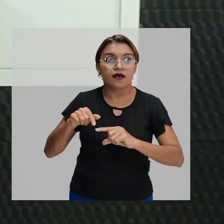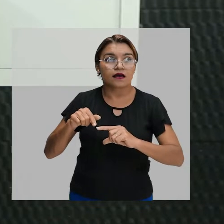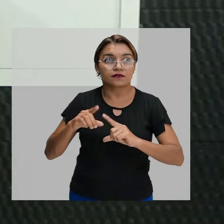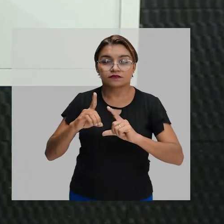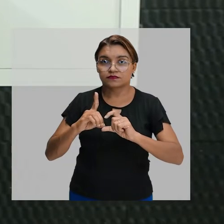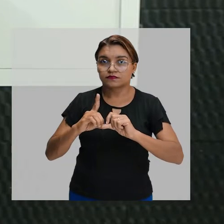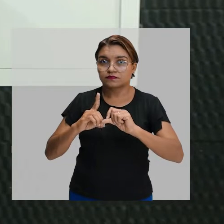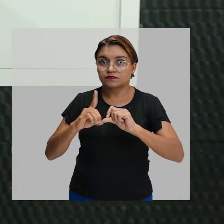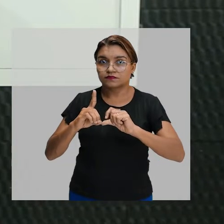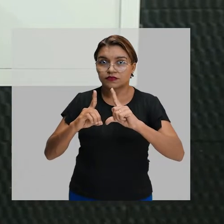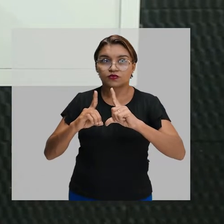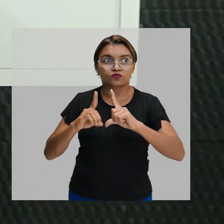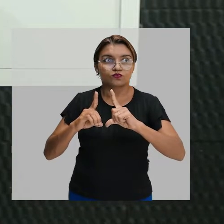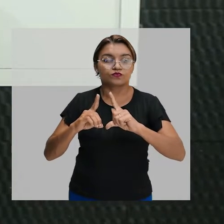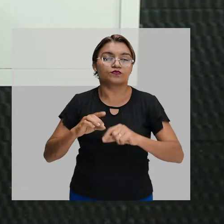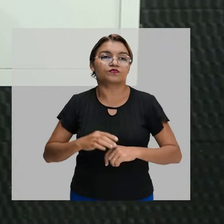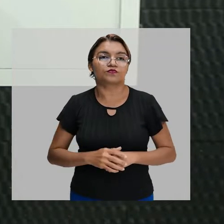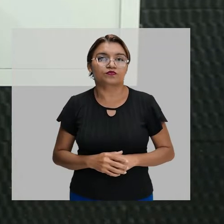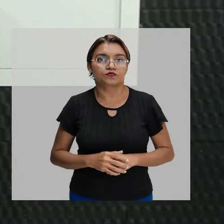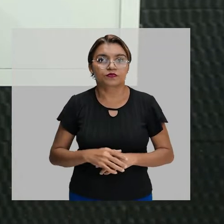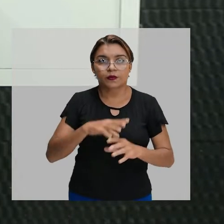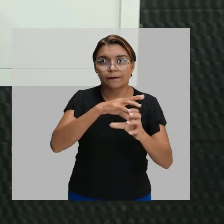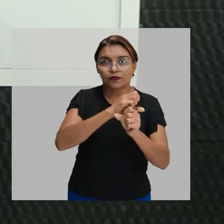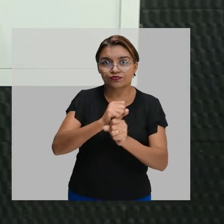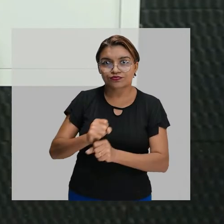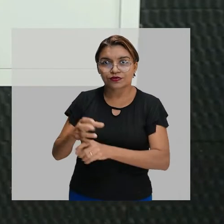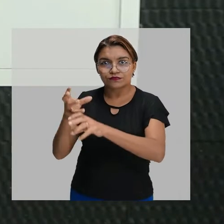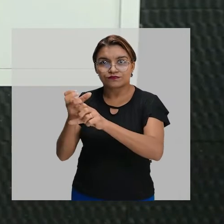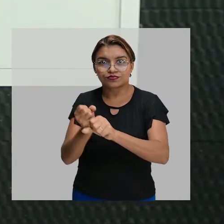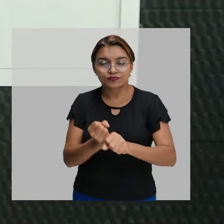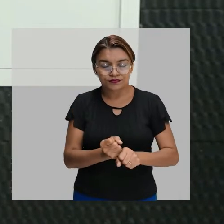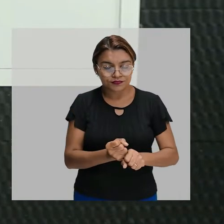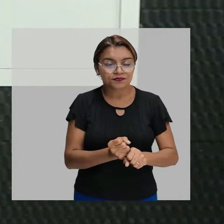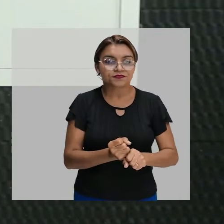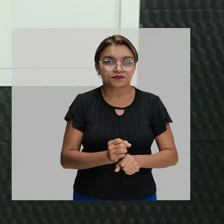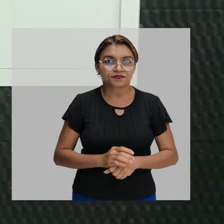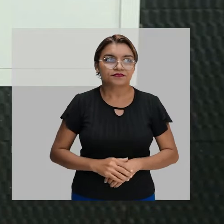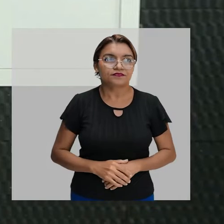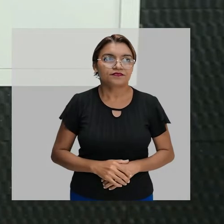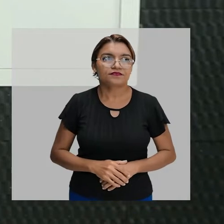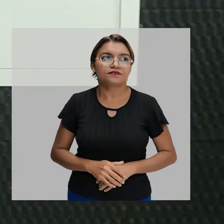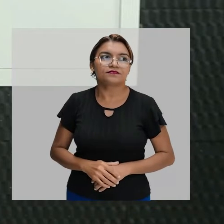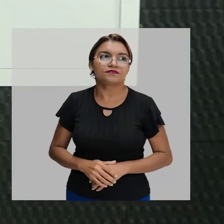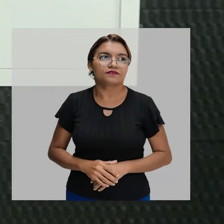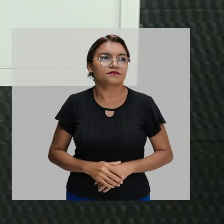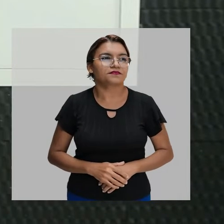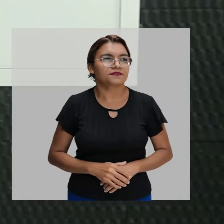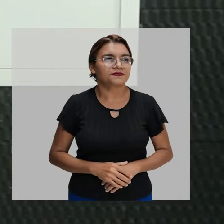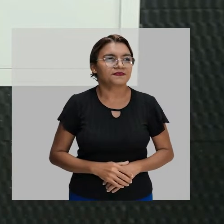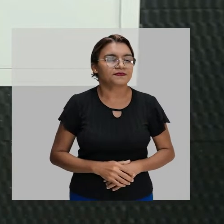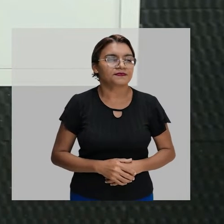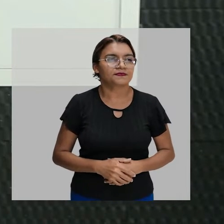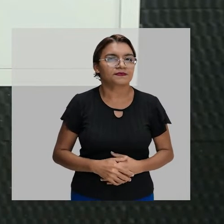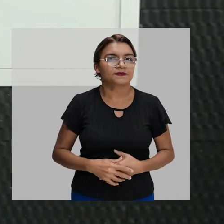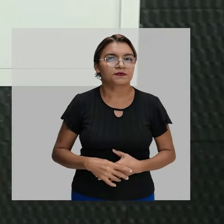certo então faço aqui ó produto dos meios pelo produto dos extremos